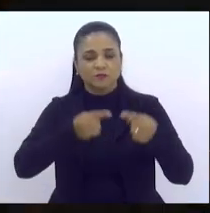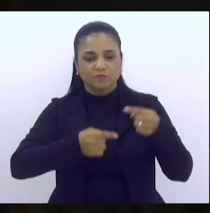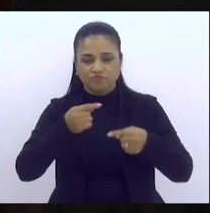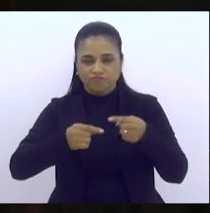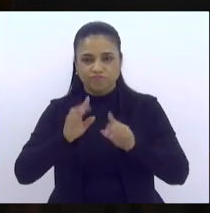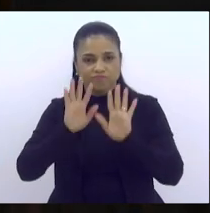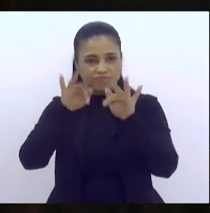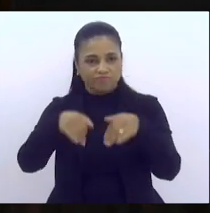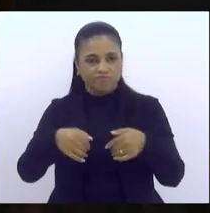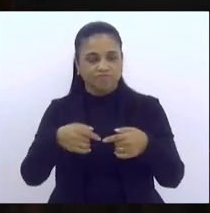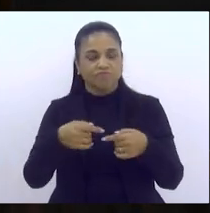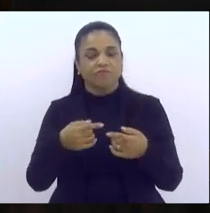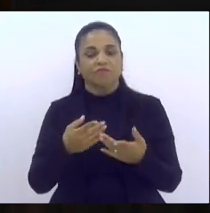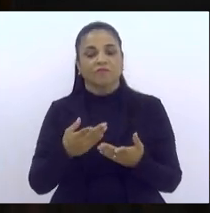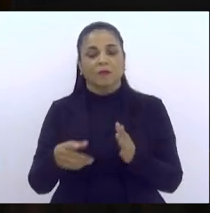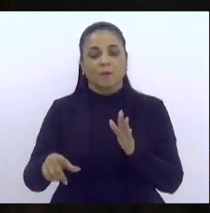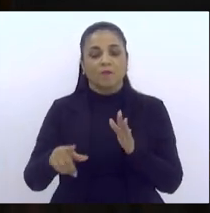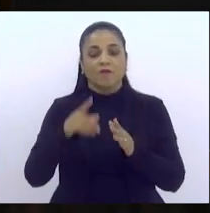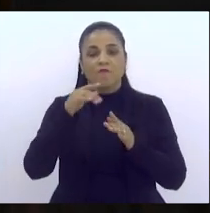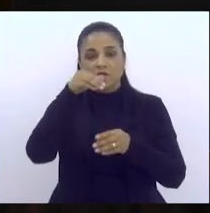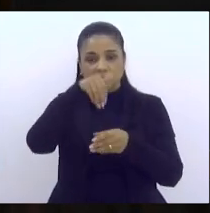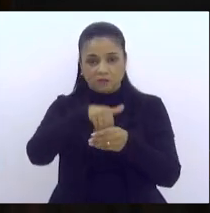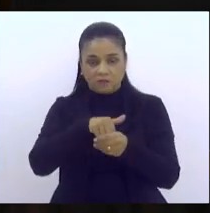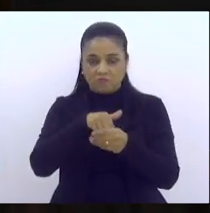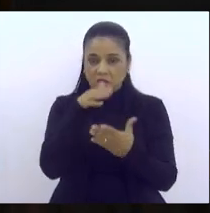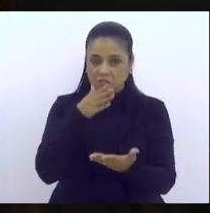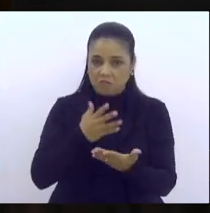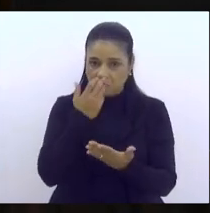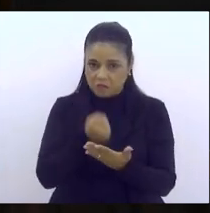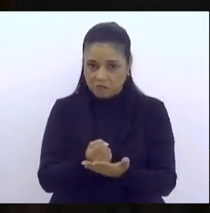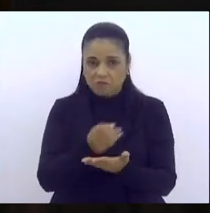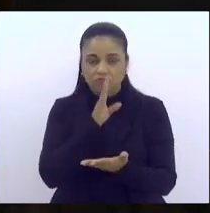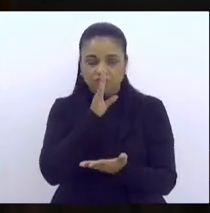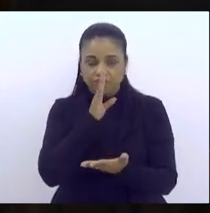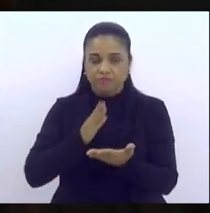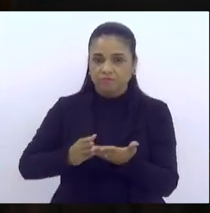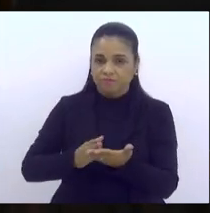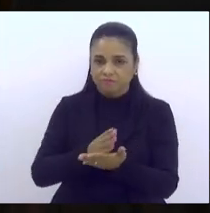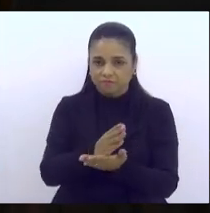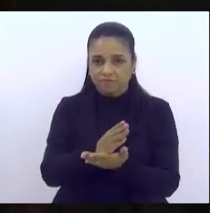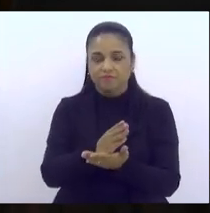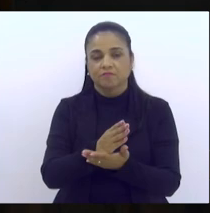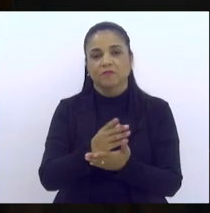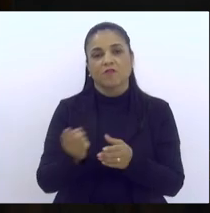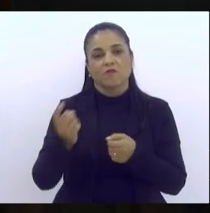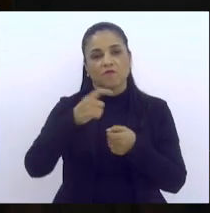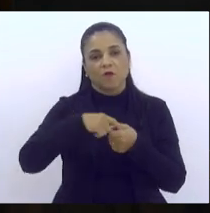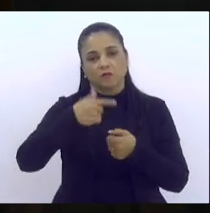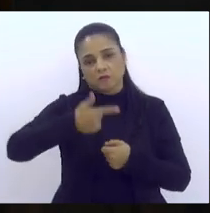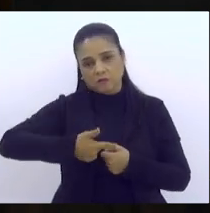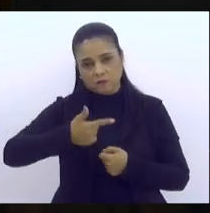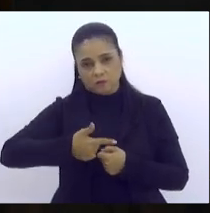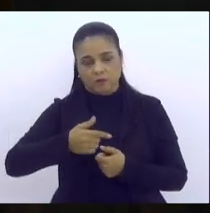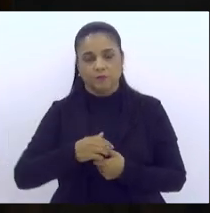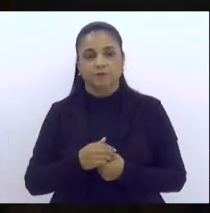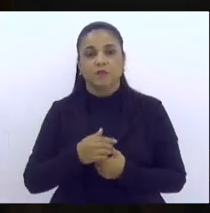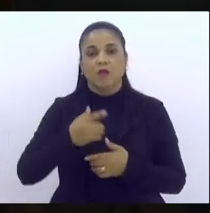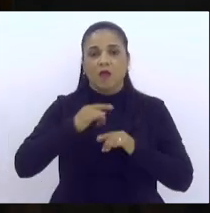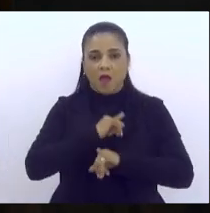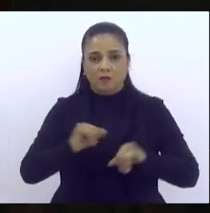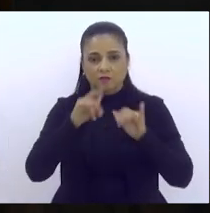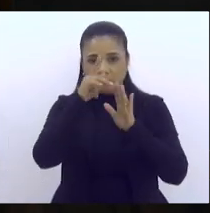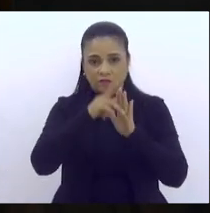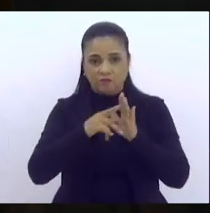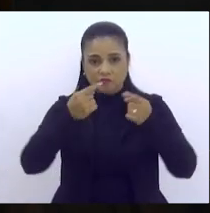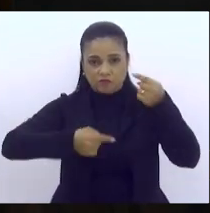quem queira discutir, encerrada a discussão. Em votação, os senhores que aprovam permaneçam como estão, aprovado em primeira e retorna em segunda. Anuncio,